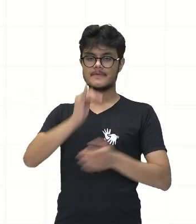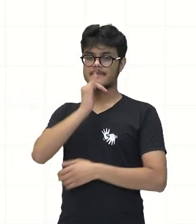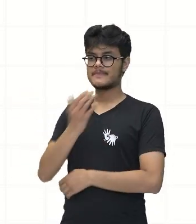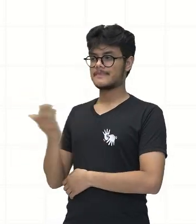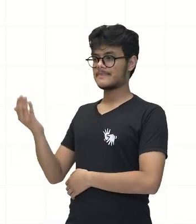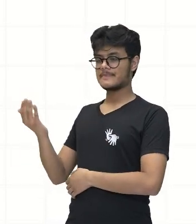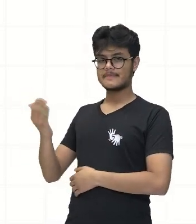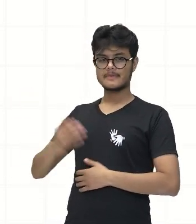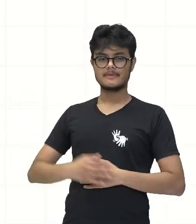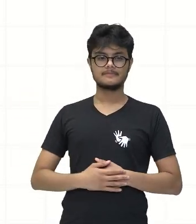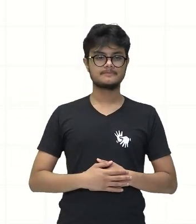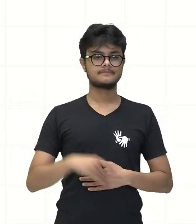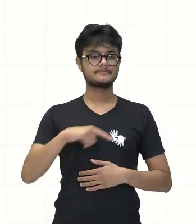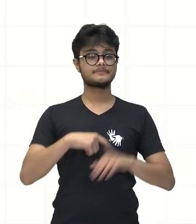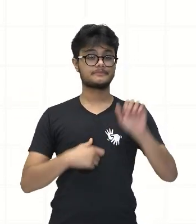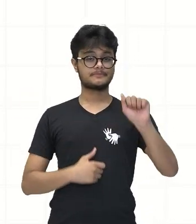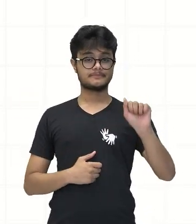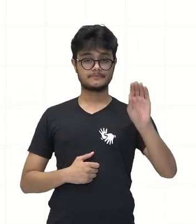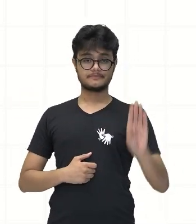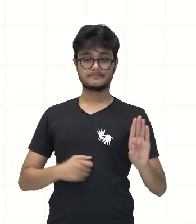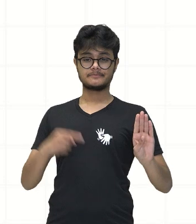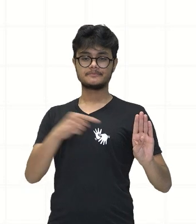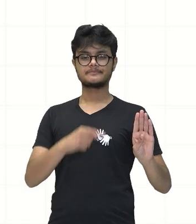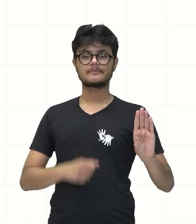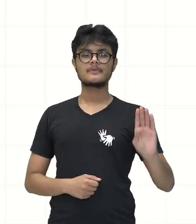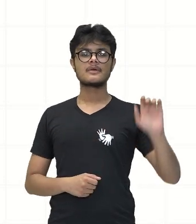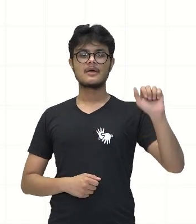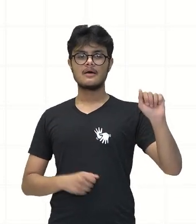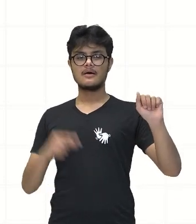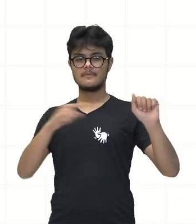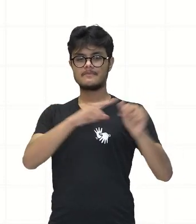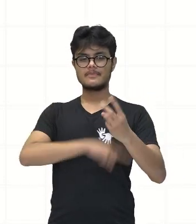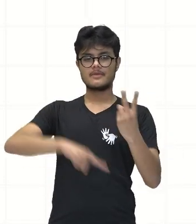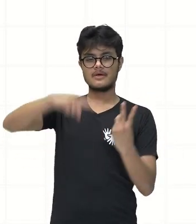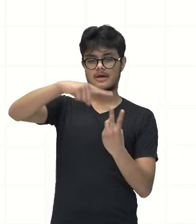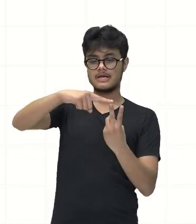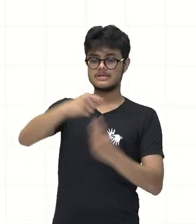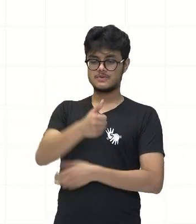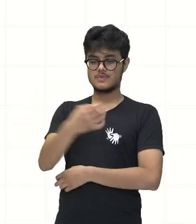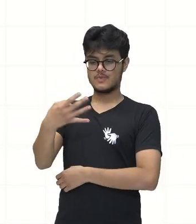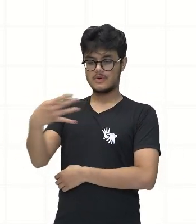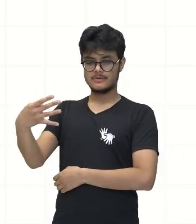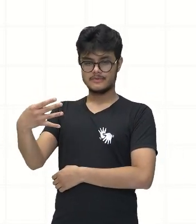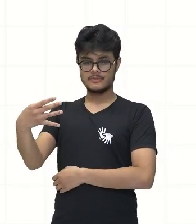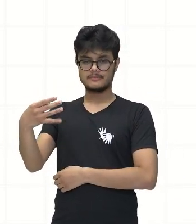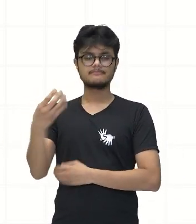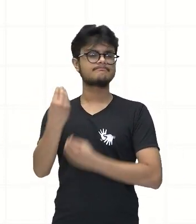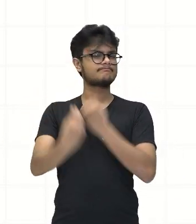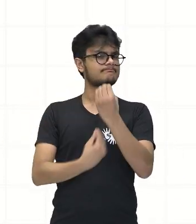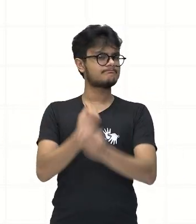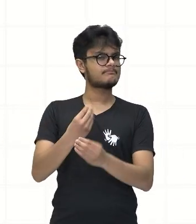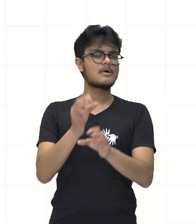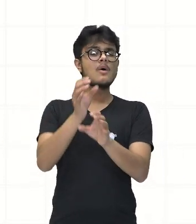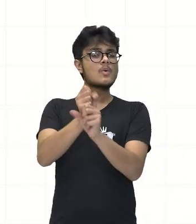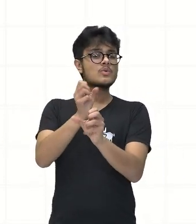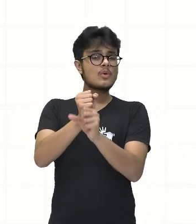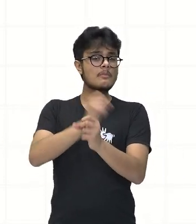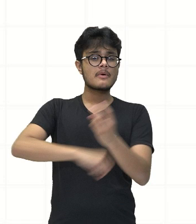exemplo, letra A e letra B. Vamos aqui na letra A, que diz o seguinte. Eu quero calcular a raiz quadrada